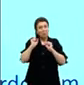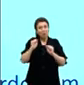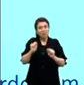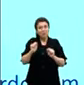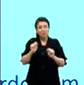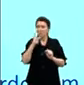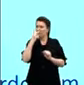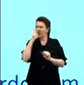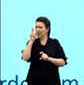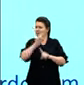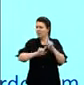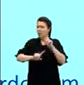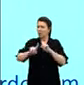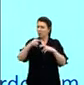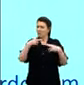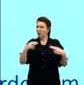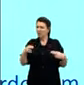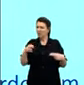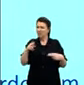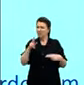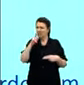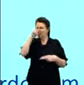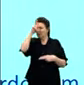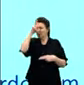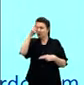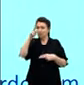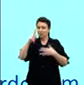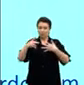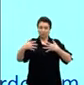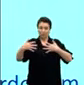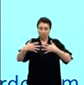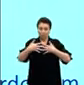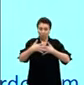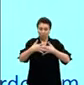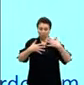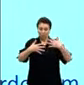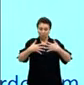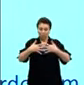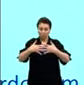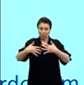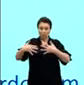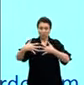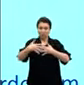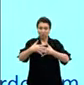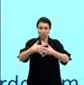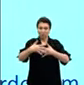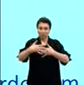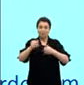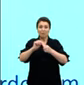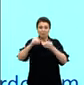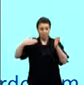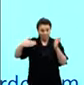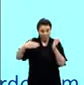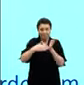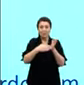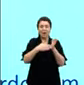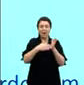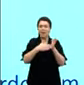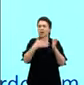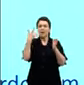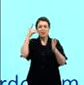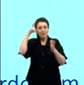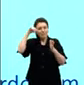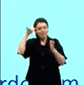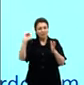né? Uma barreira, certo? Uma ou mais camadas, isso é uma barreira. E vai evitar, e onde é que está